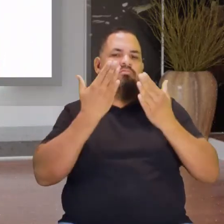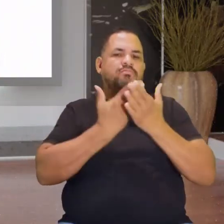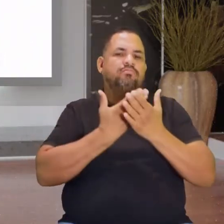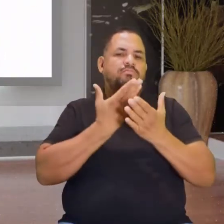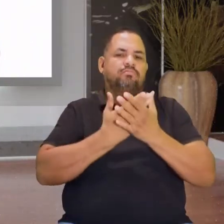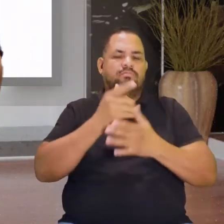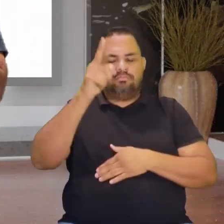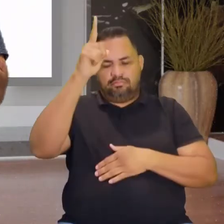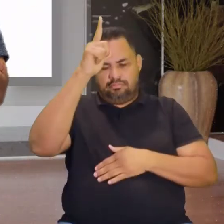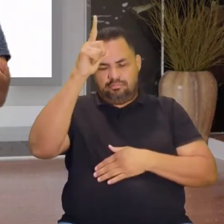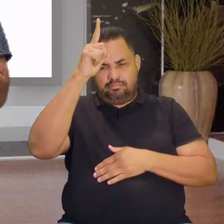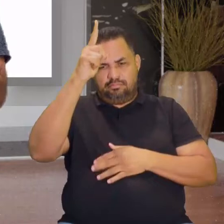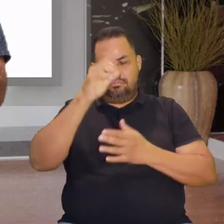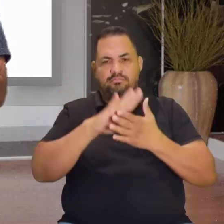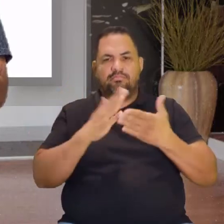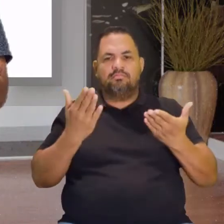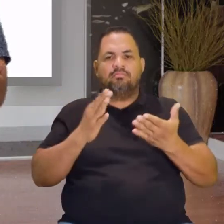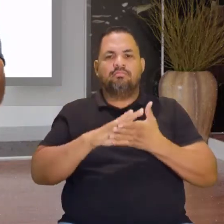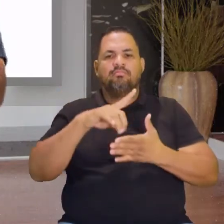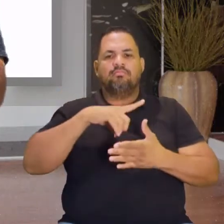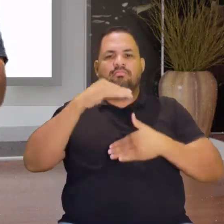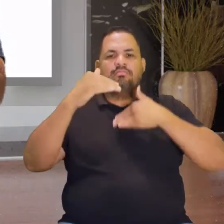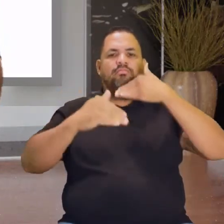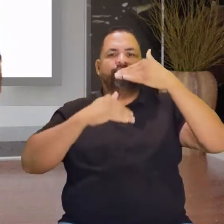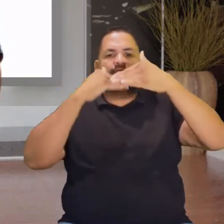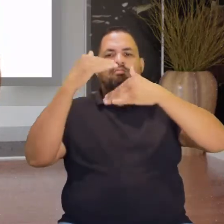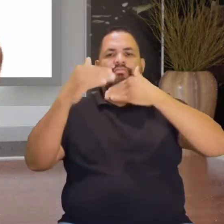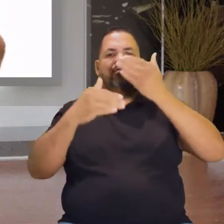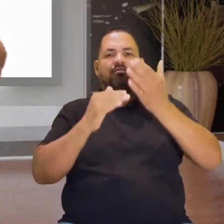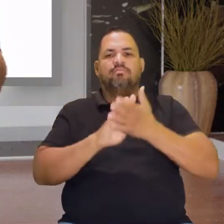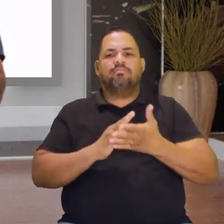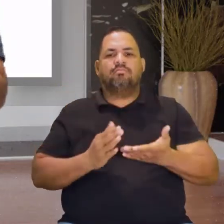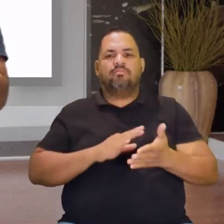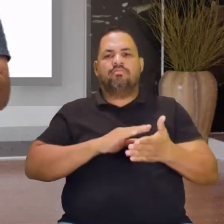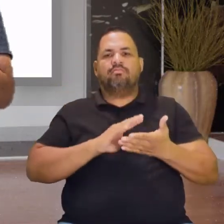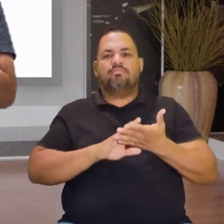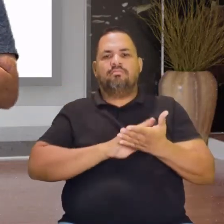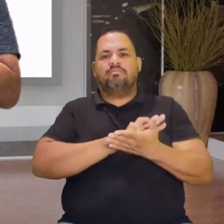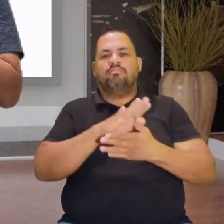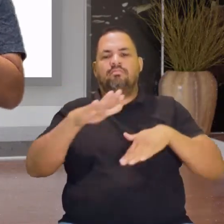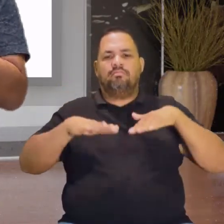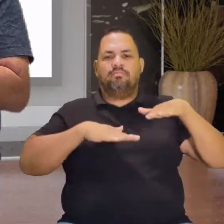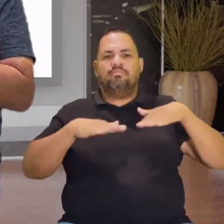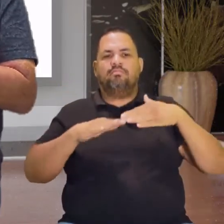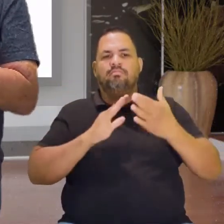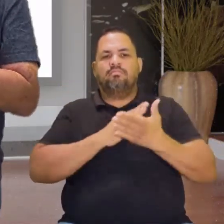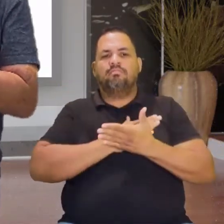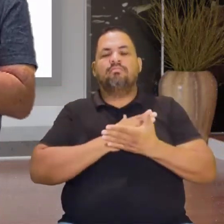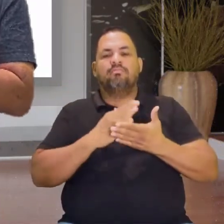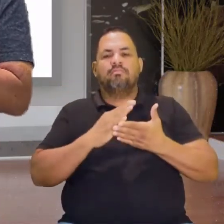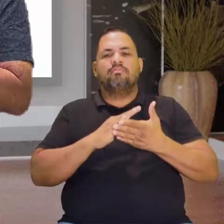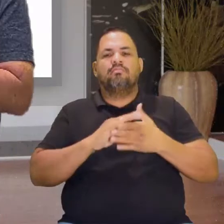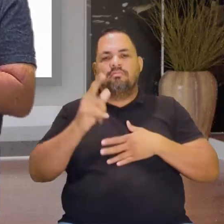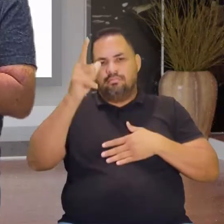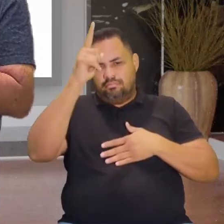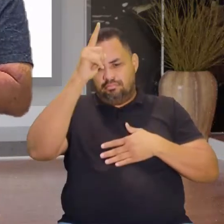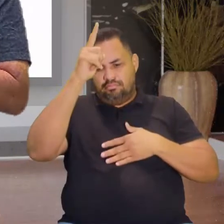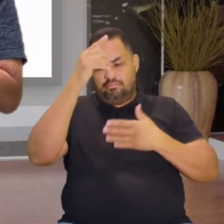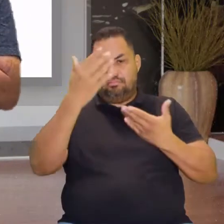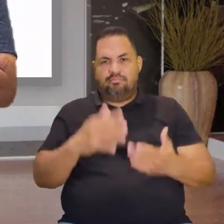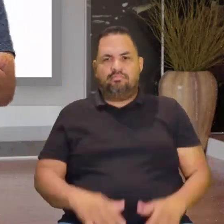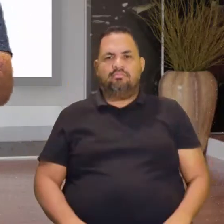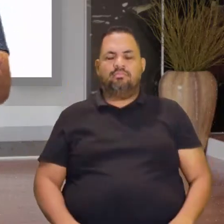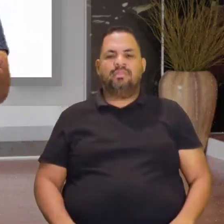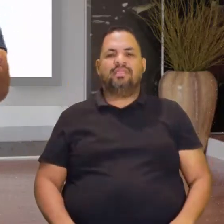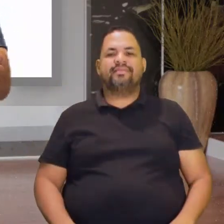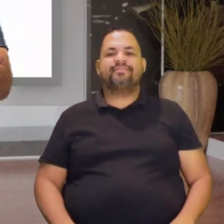da Alemanha, onde havia um desenvolvimento muito grande, muitos movimentos partiram da Alemanha. Muito avançado lá, né? É